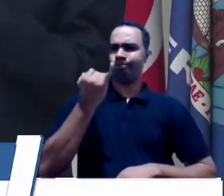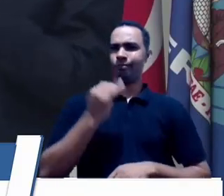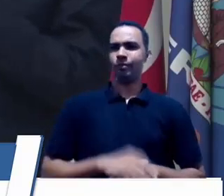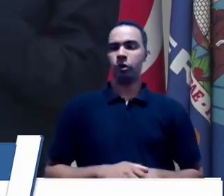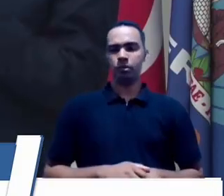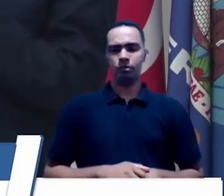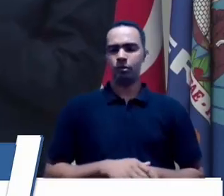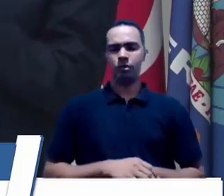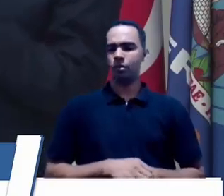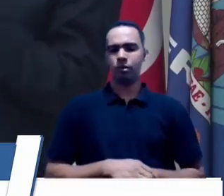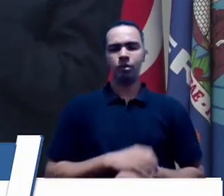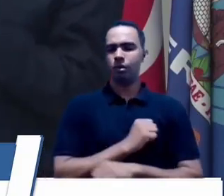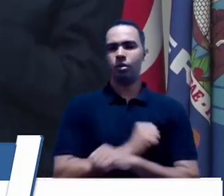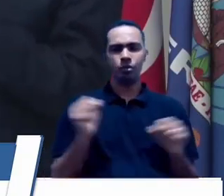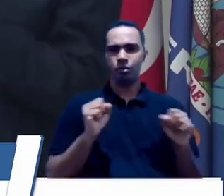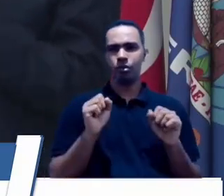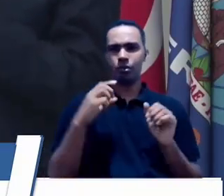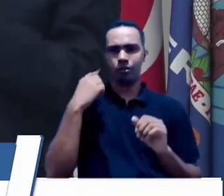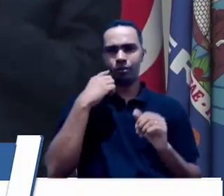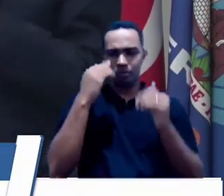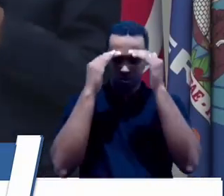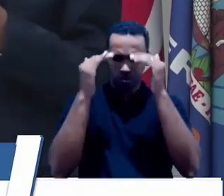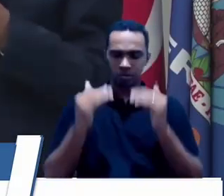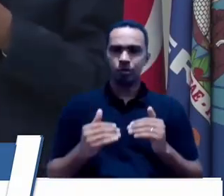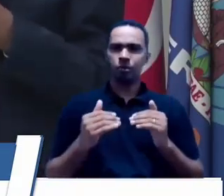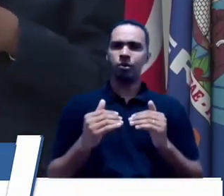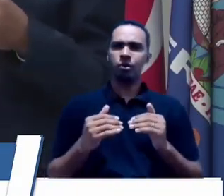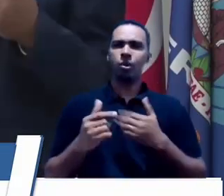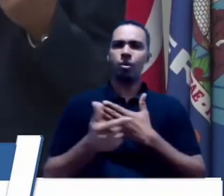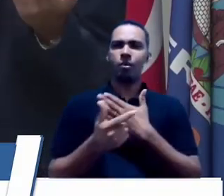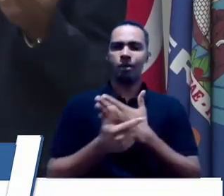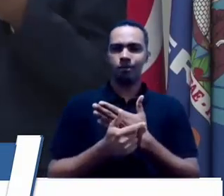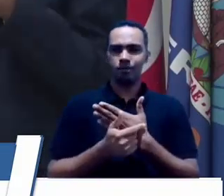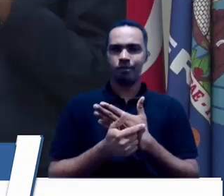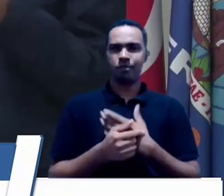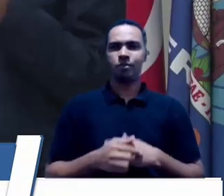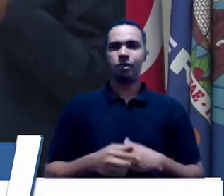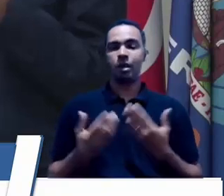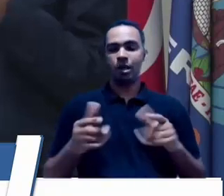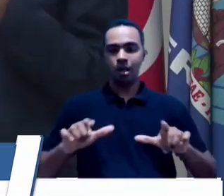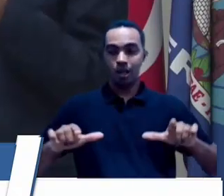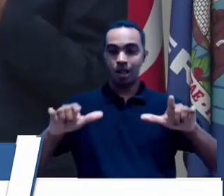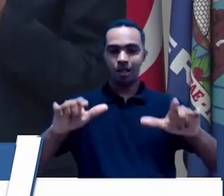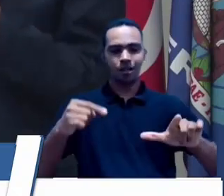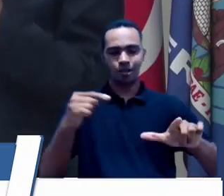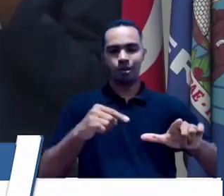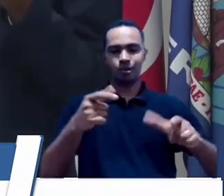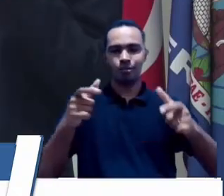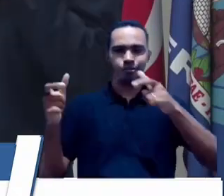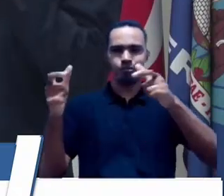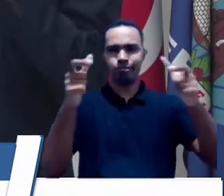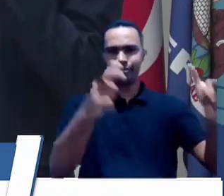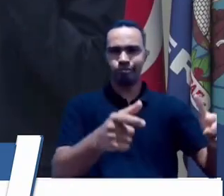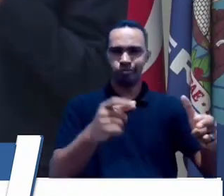próprio advogado não reconheça o seu papel de essencial. Então, essa moção vem coroar Daniel Bassi